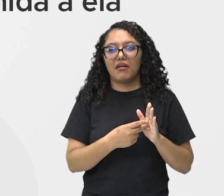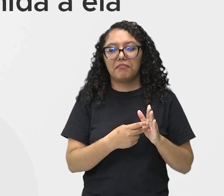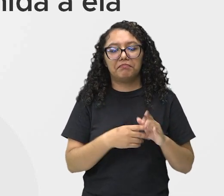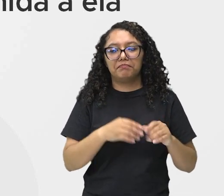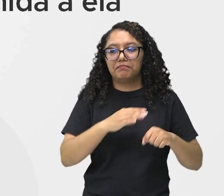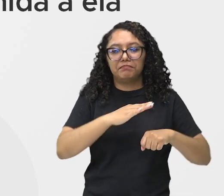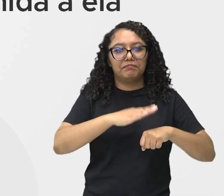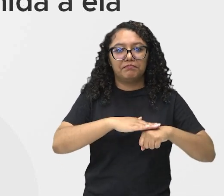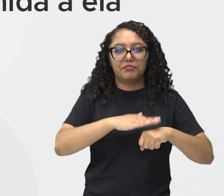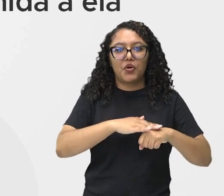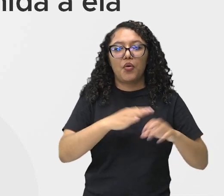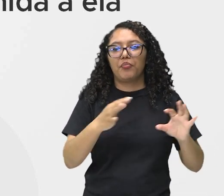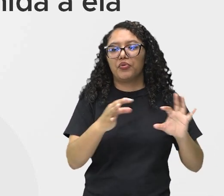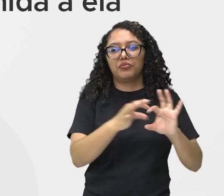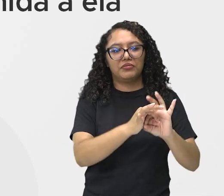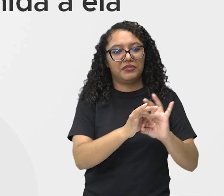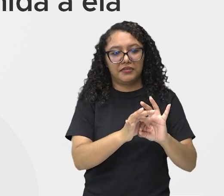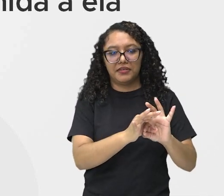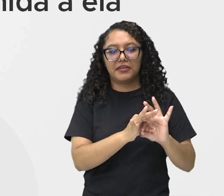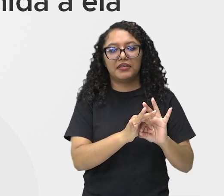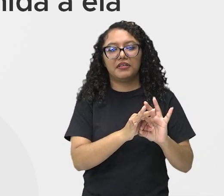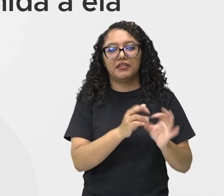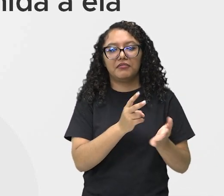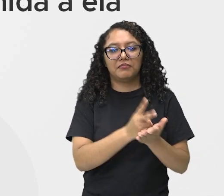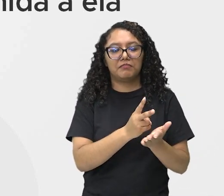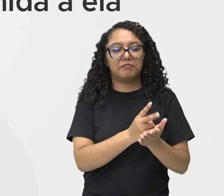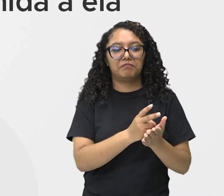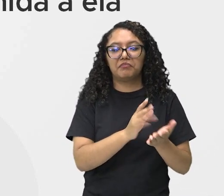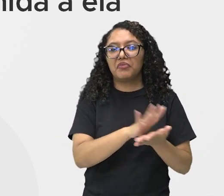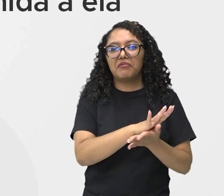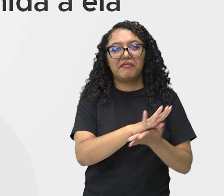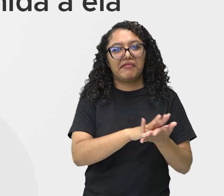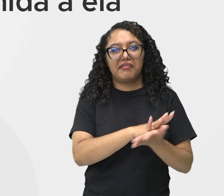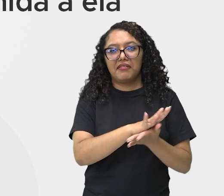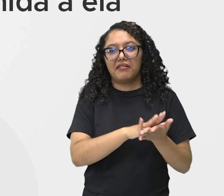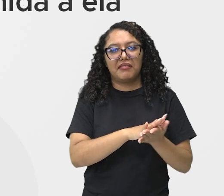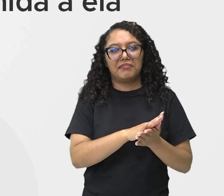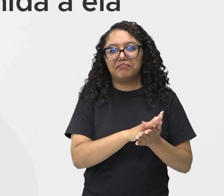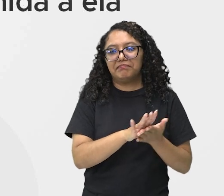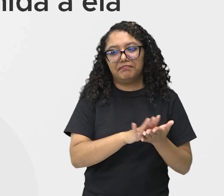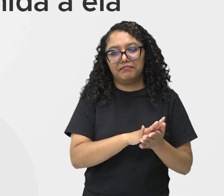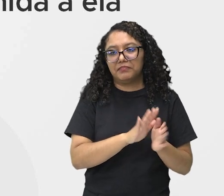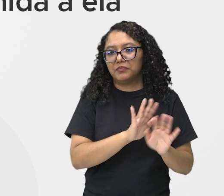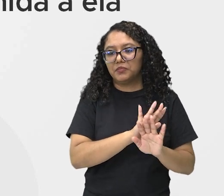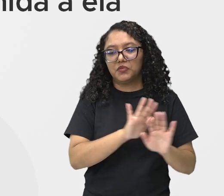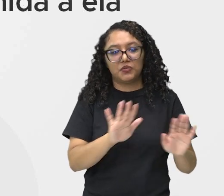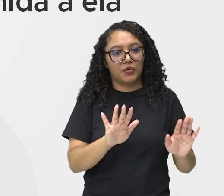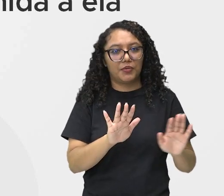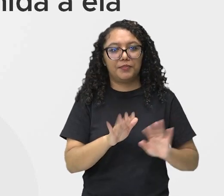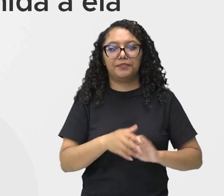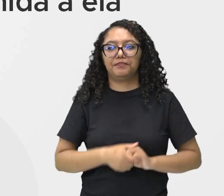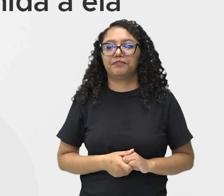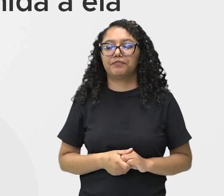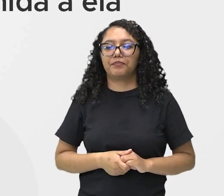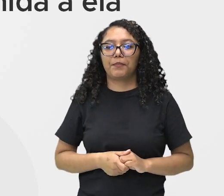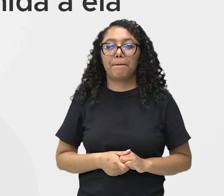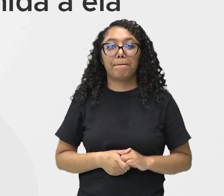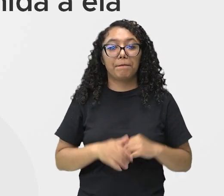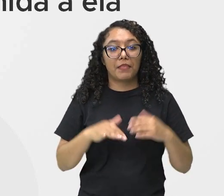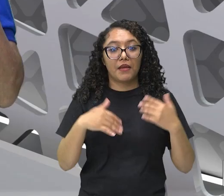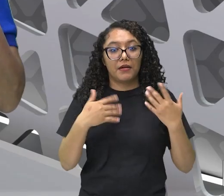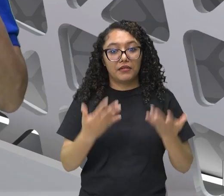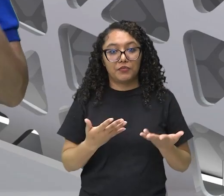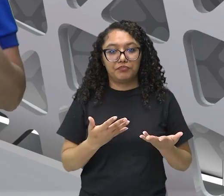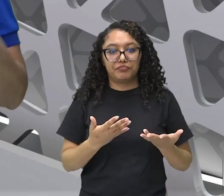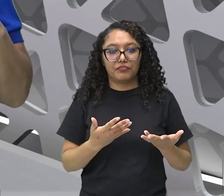si, está unida a ela mesma e nada além disso. Então acompanhem comigo. A